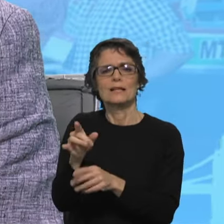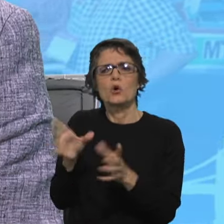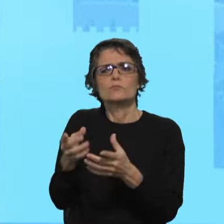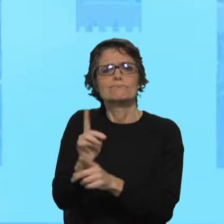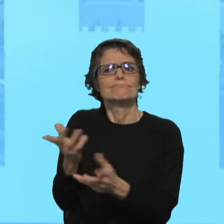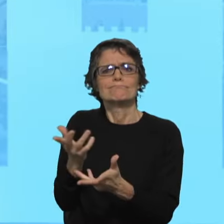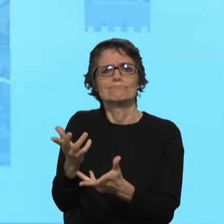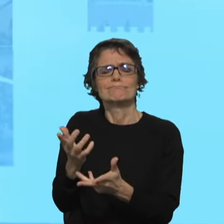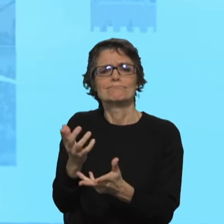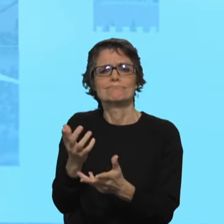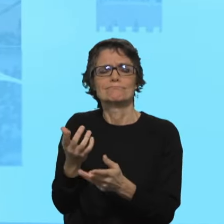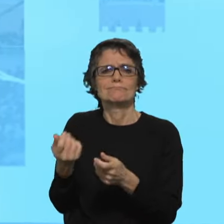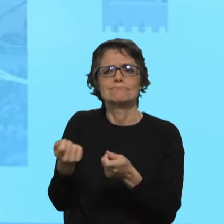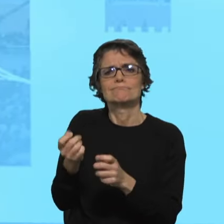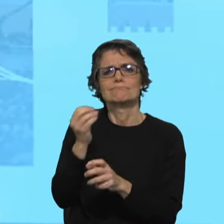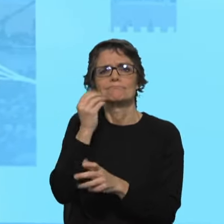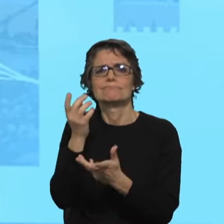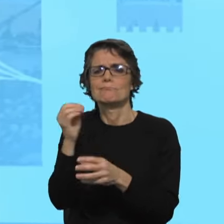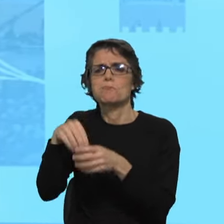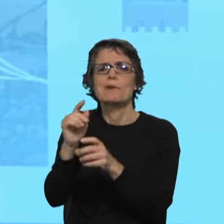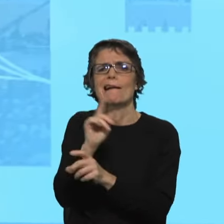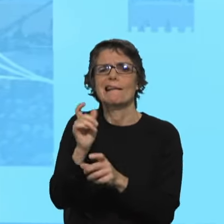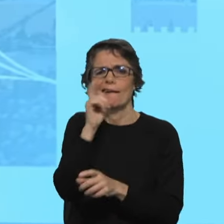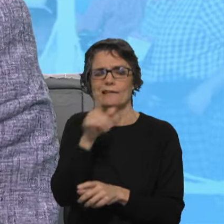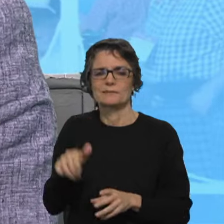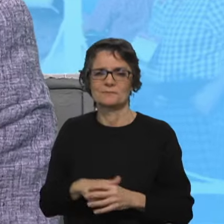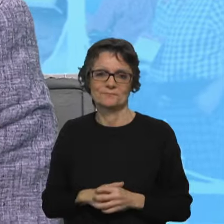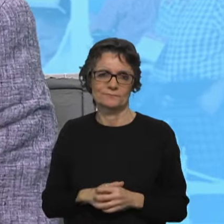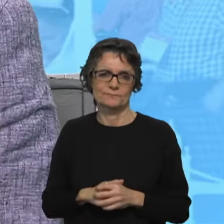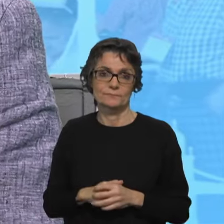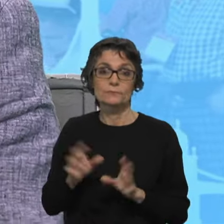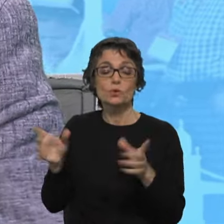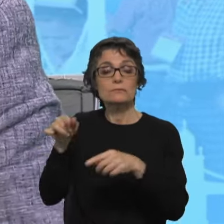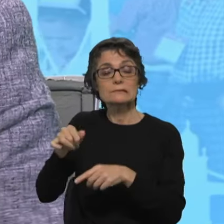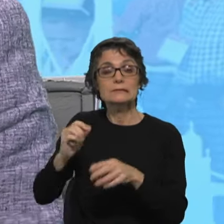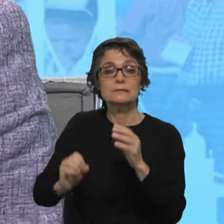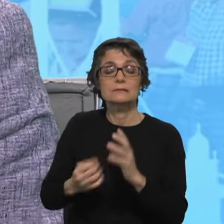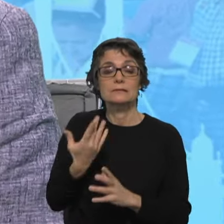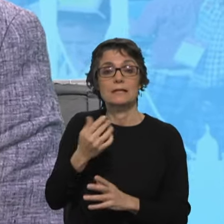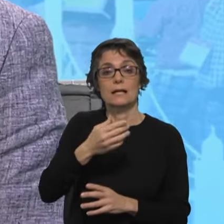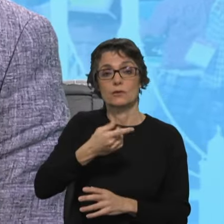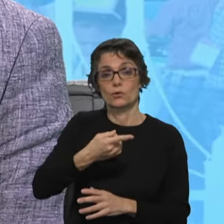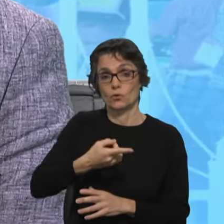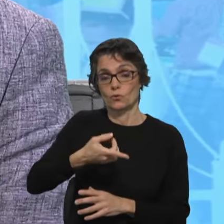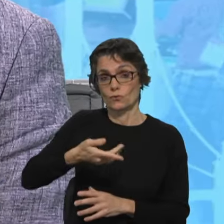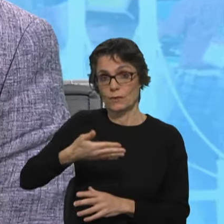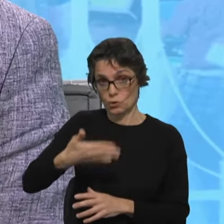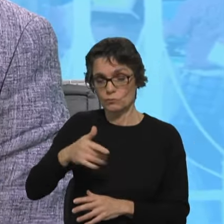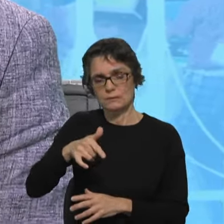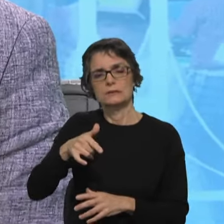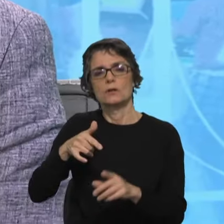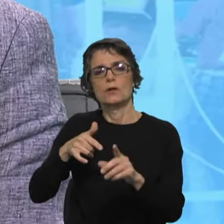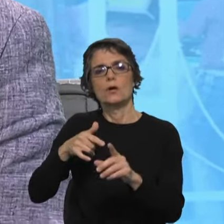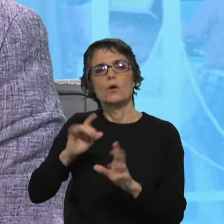é este? Como é que ele foi formado? O é que o compõe? Bem, o grupo Golgotha nasceu em 91, como um grupo de voluntários para